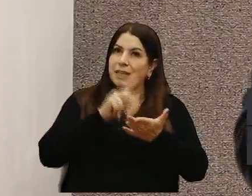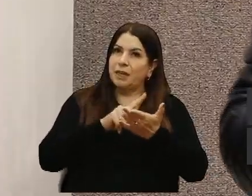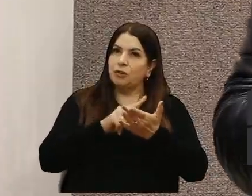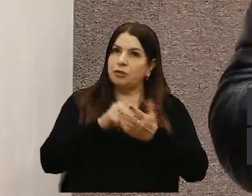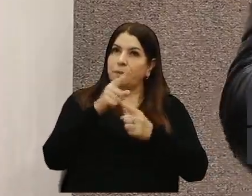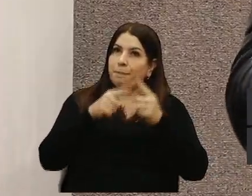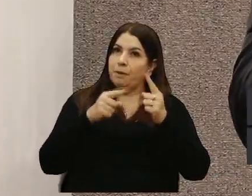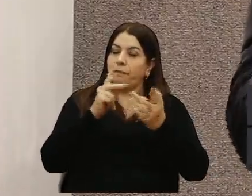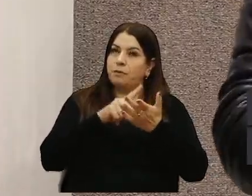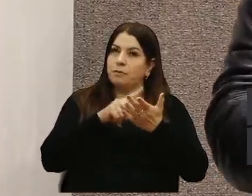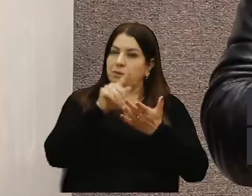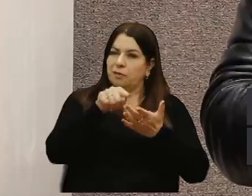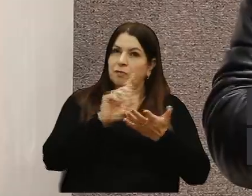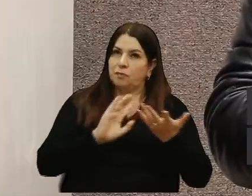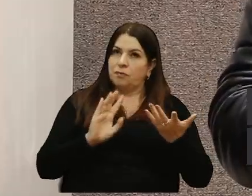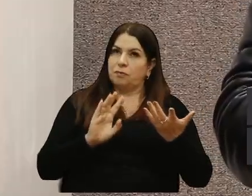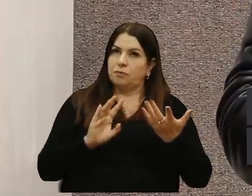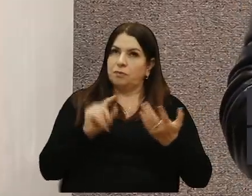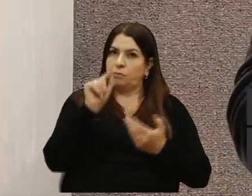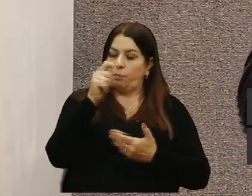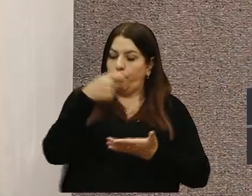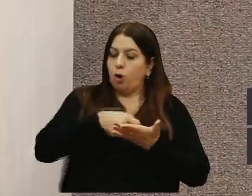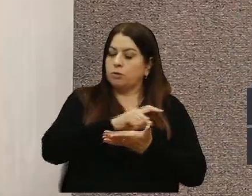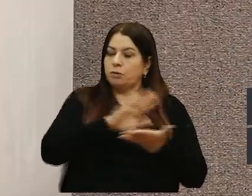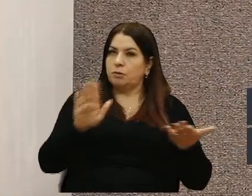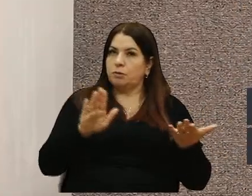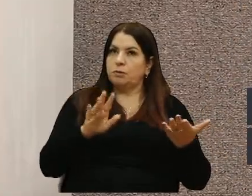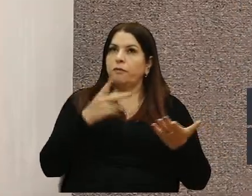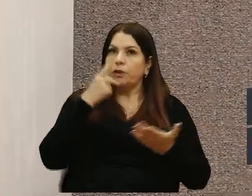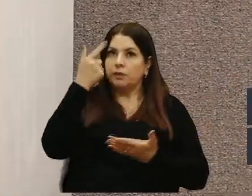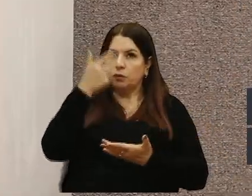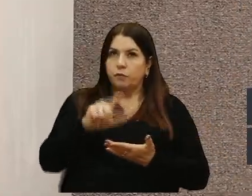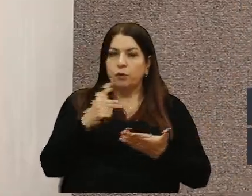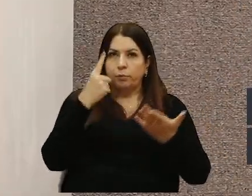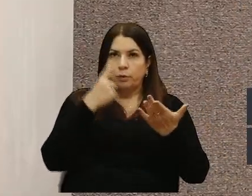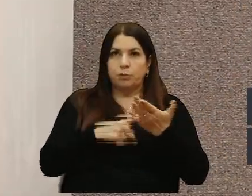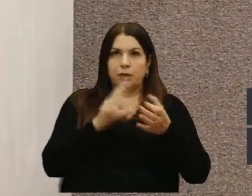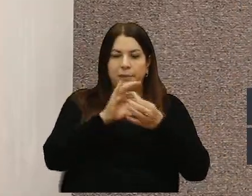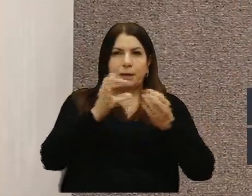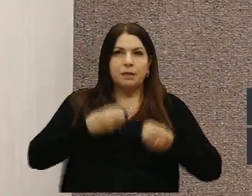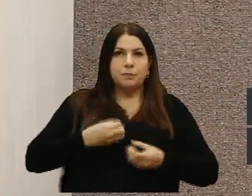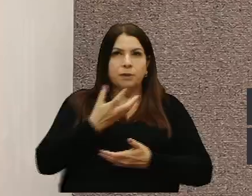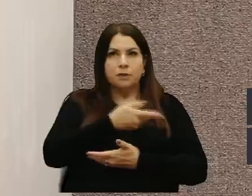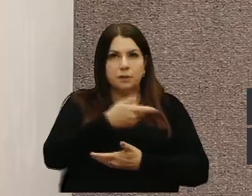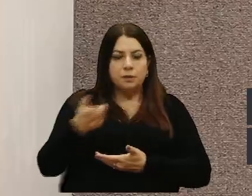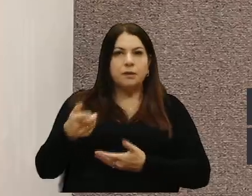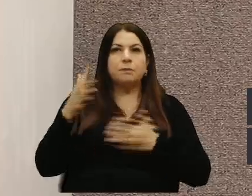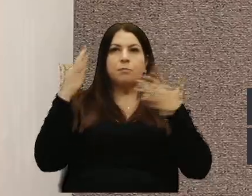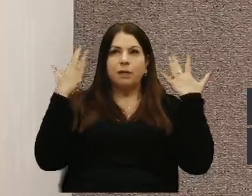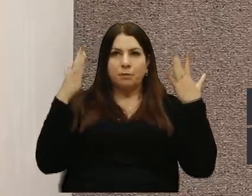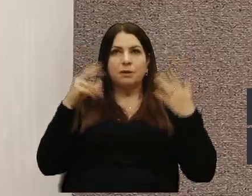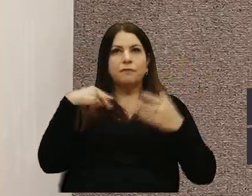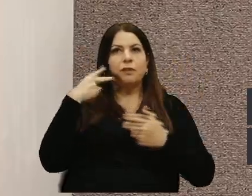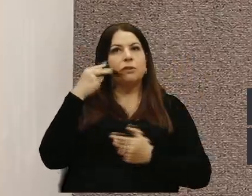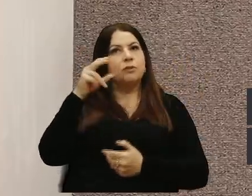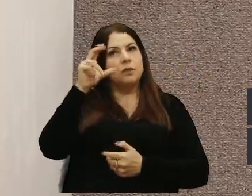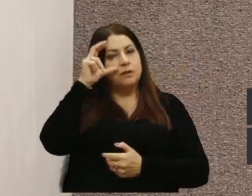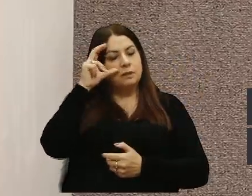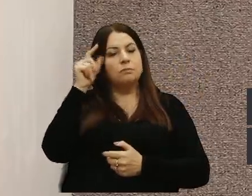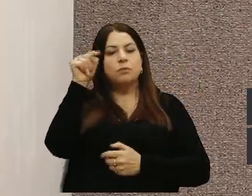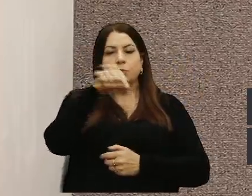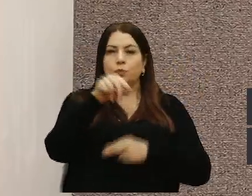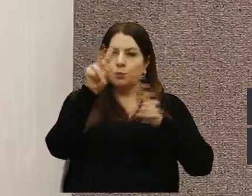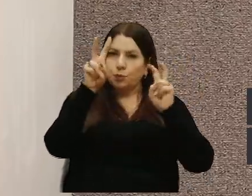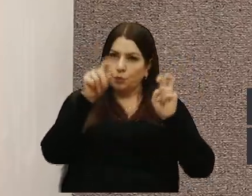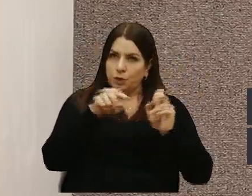meias verdades. Essa é a questão que está sendo posta aqui. Então reafirmo o compromisso com a liberdade de expressão. Parabéns, vereadora Sandra, por ter trazido esse assunto